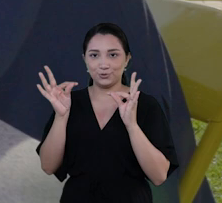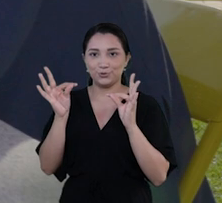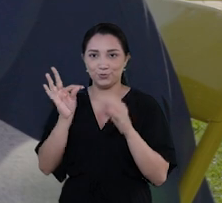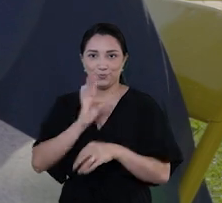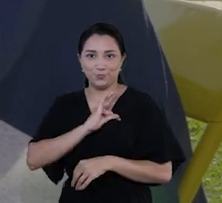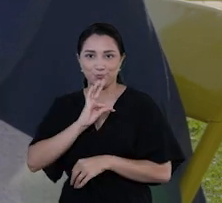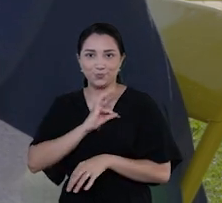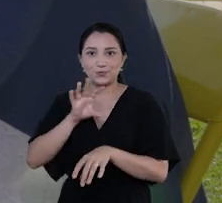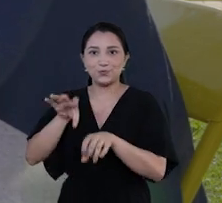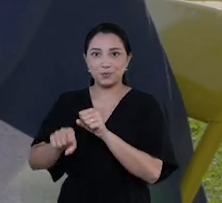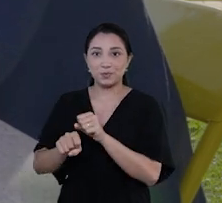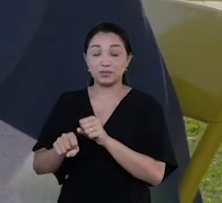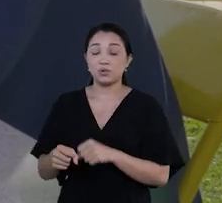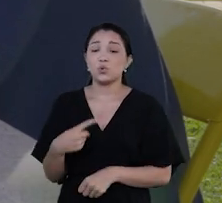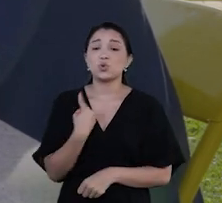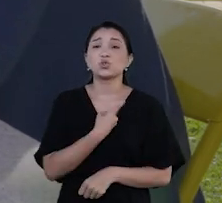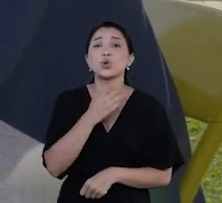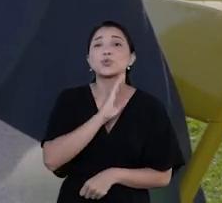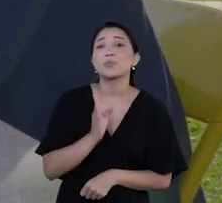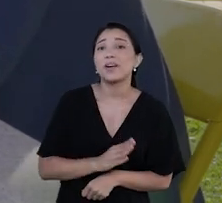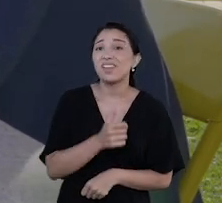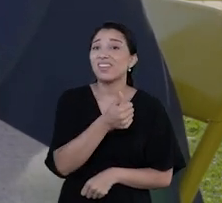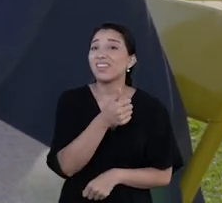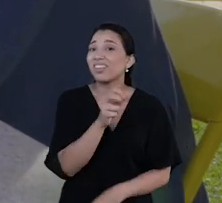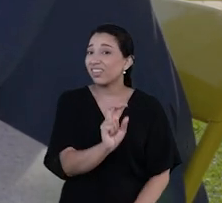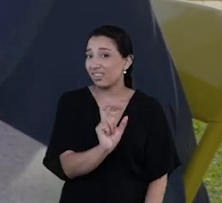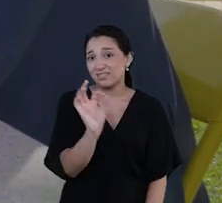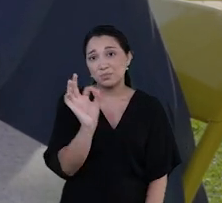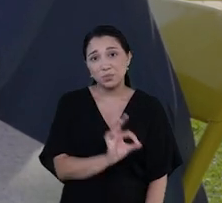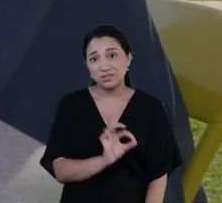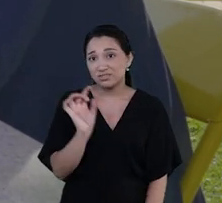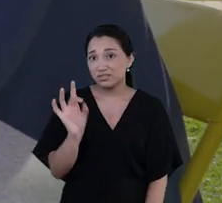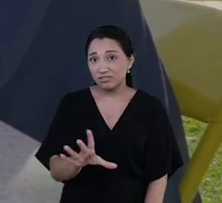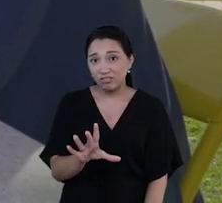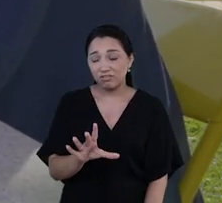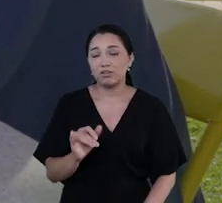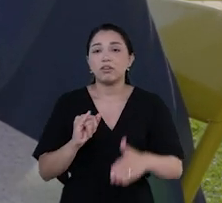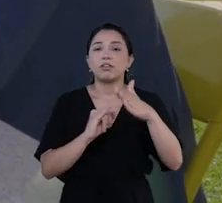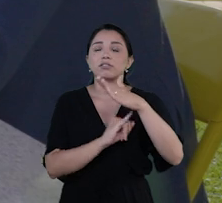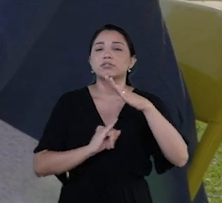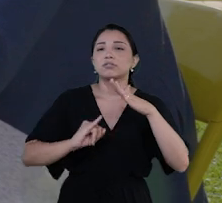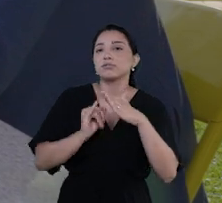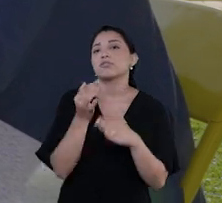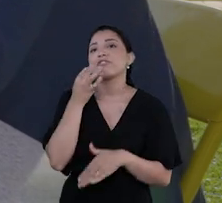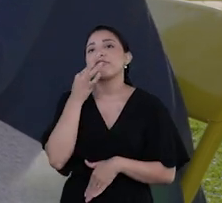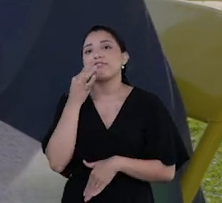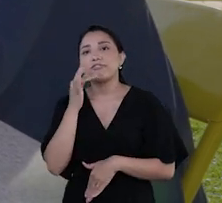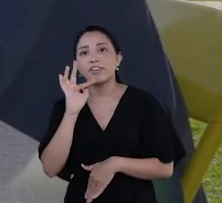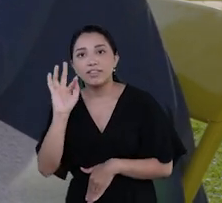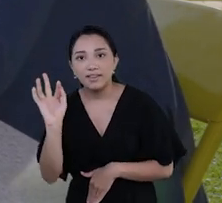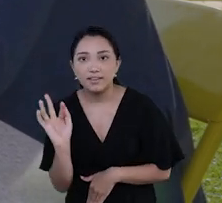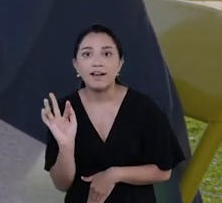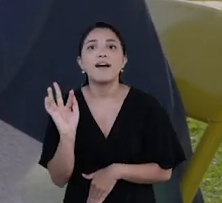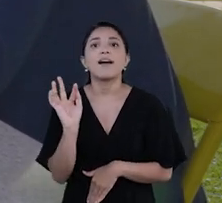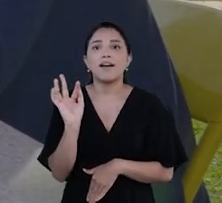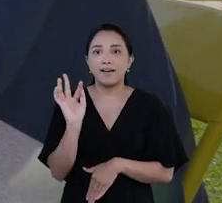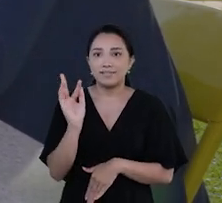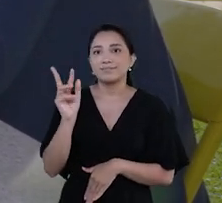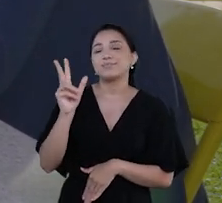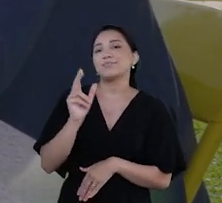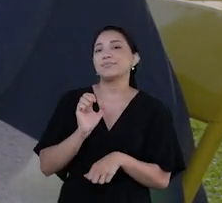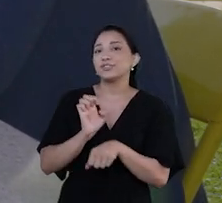15% né então eh eh os institutos federais as as redes estaduais cumprem um papel importante de